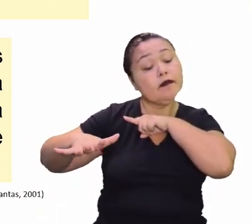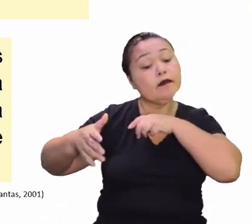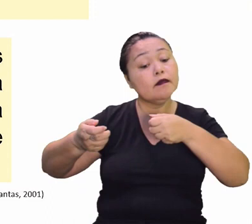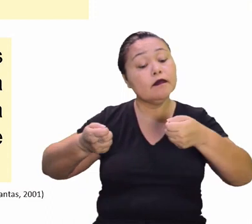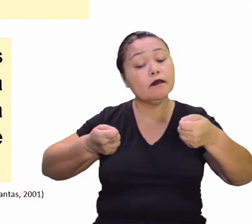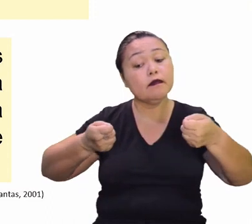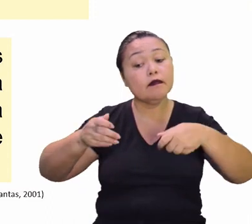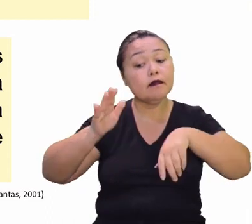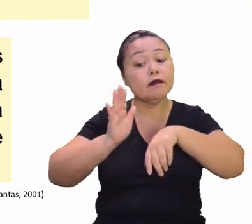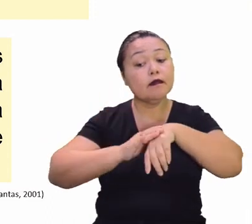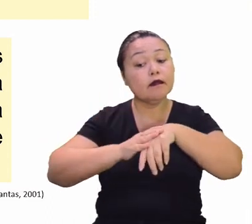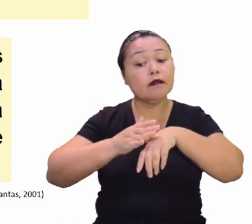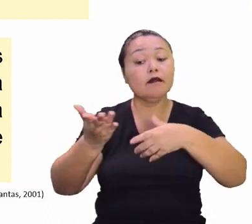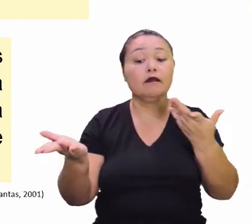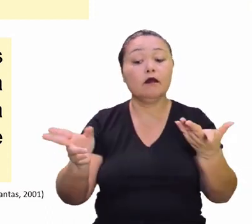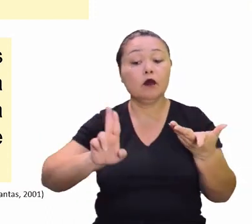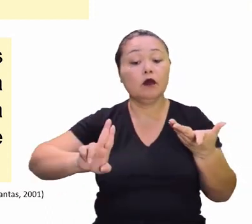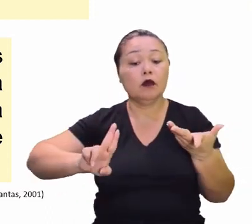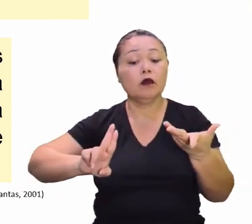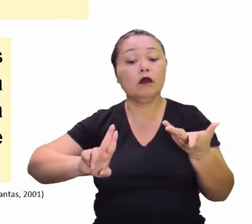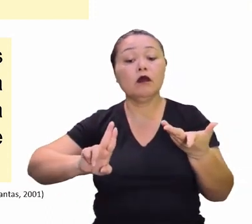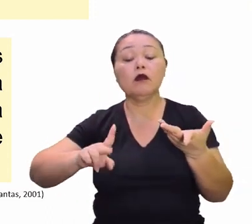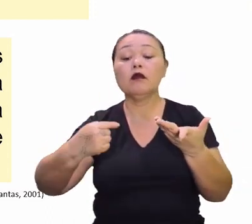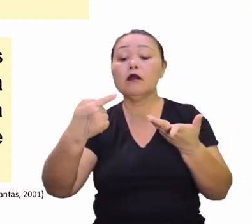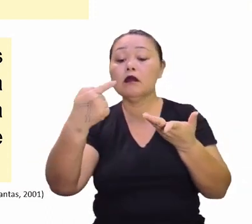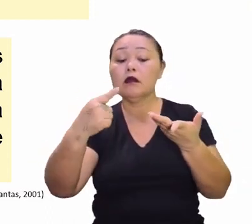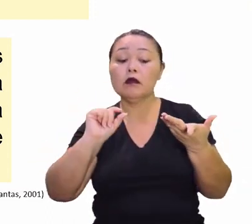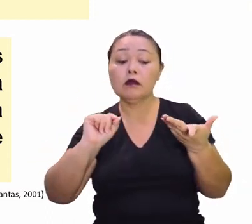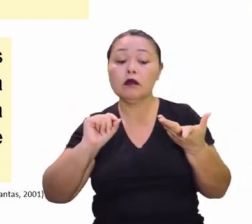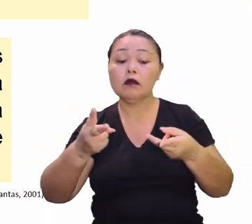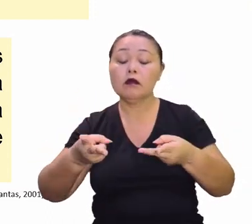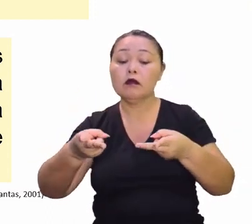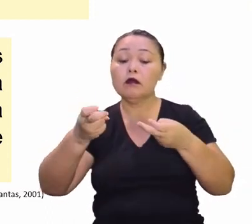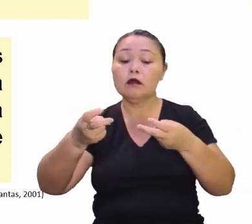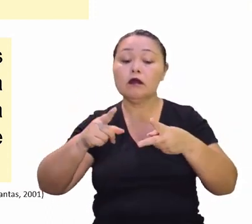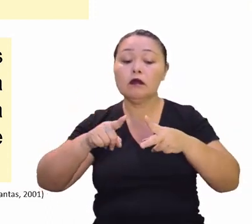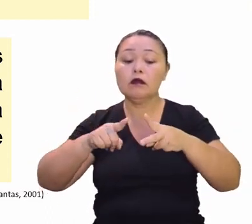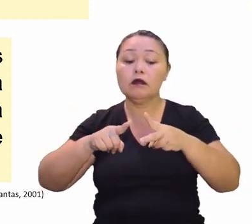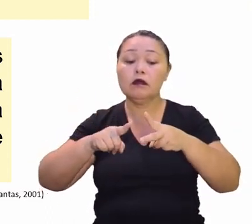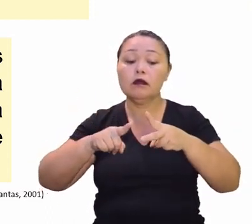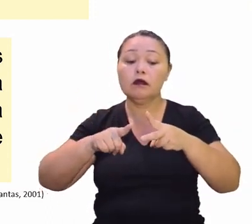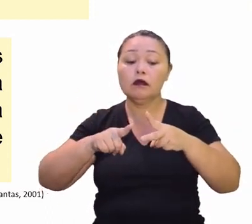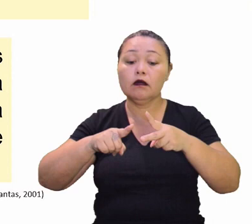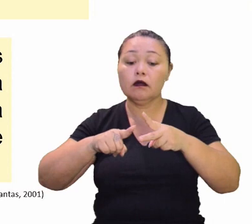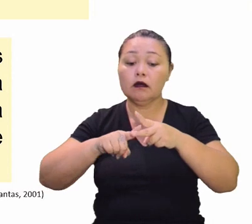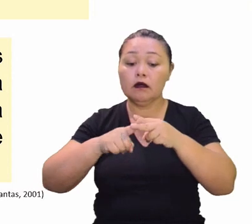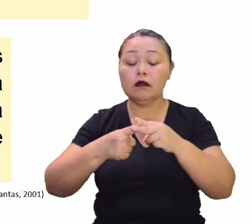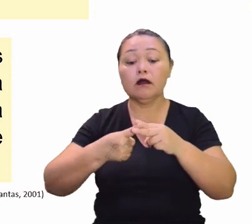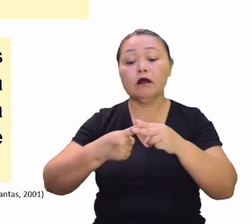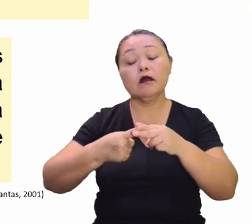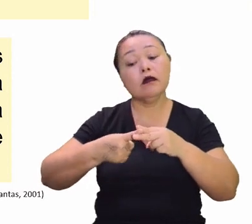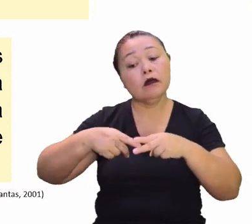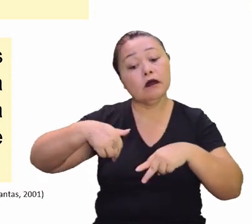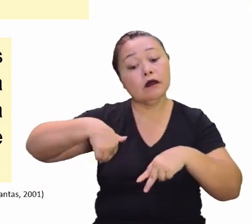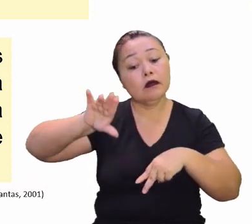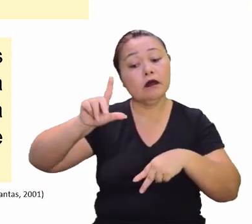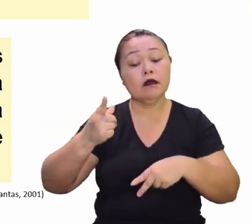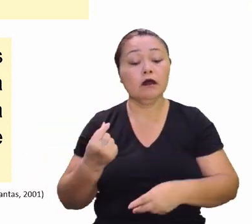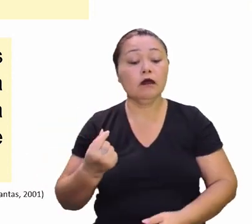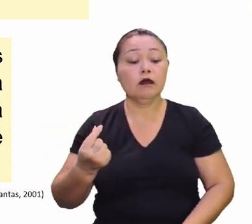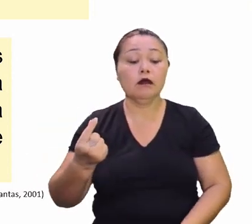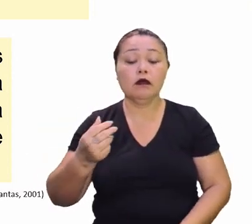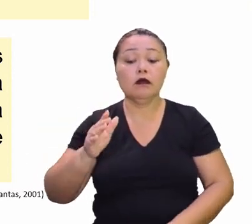sumariamente a garimpagem manual, sob a alegação de que exploração mecanizada